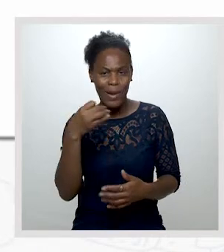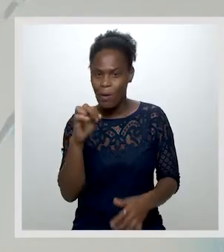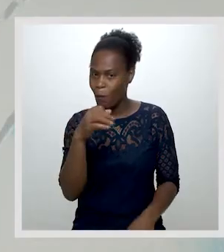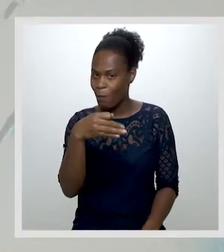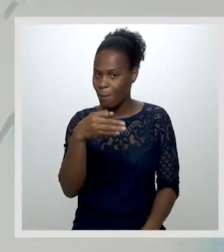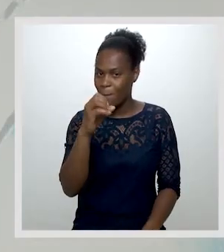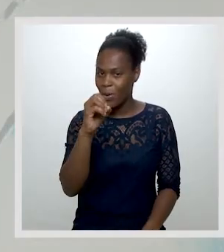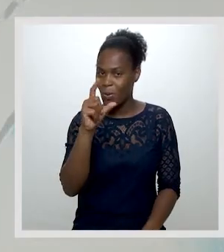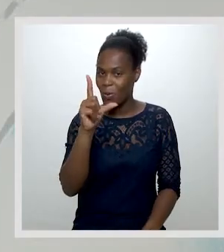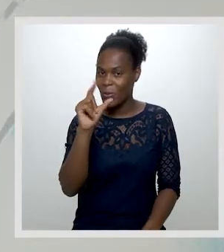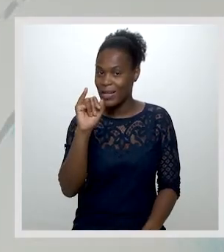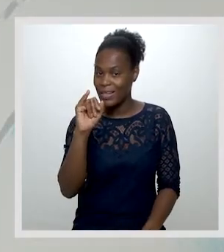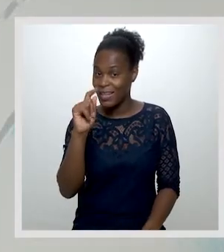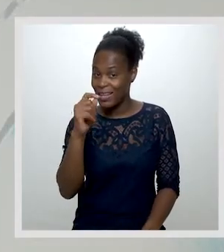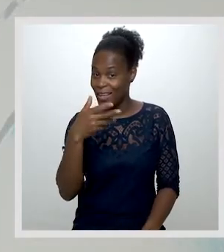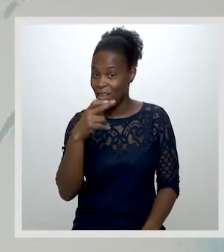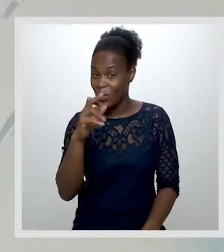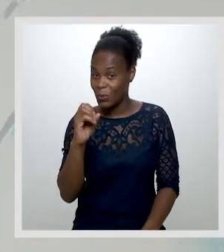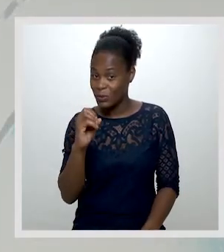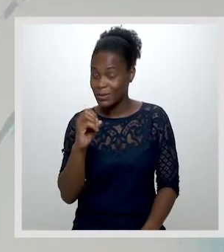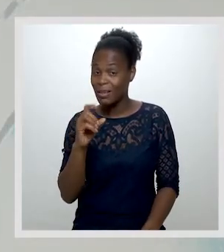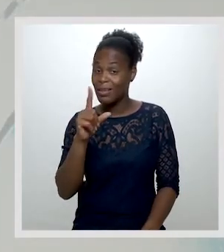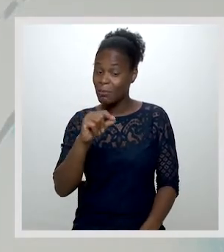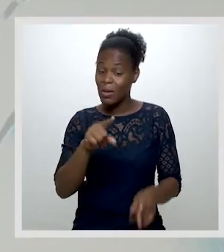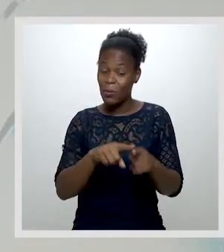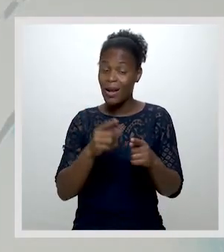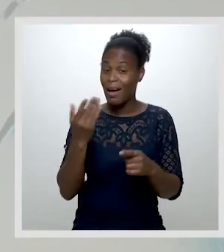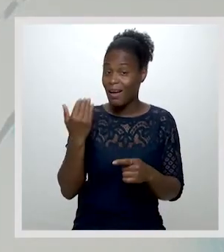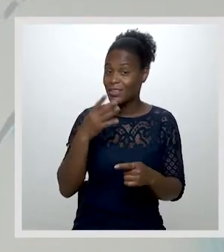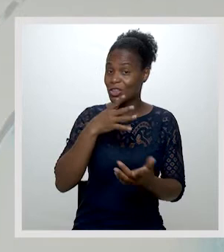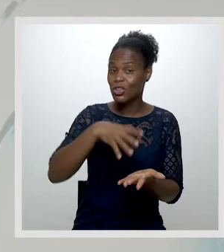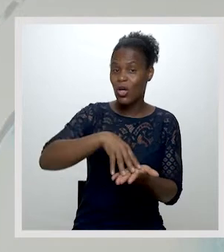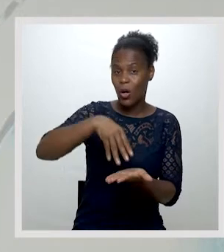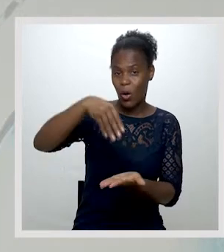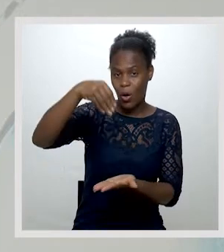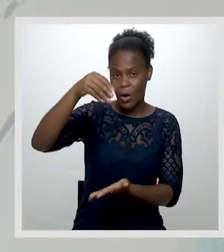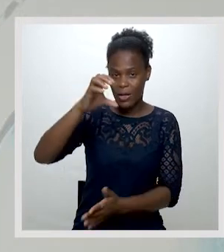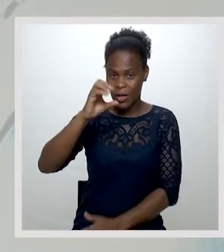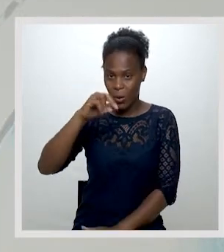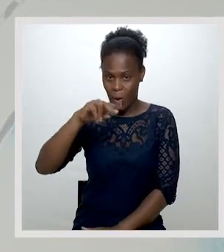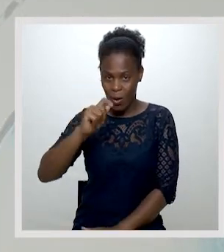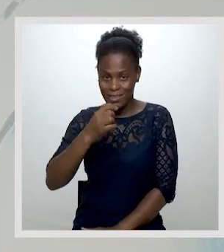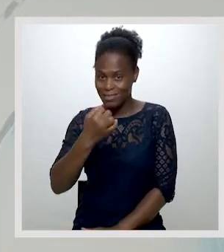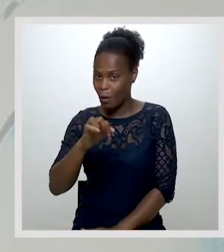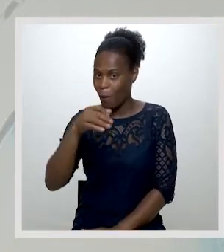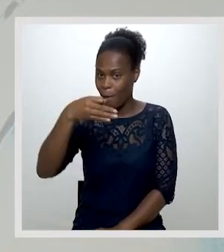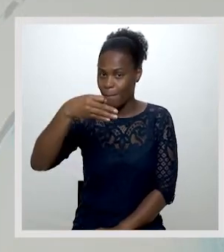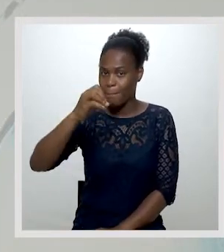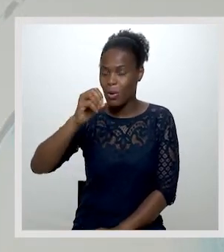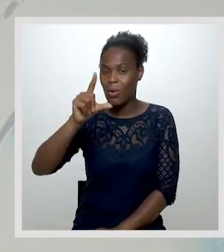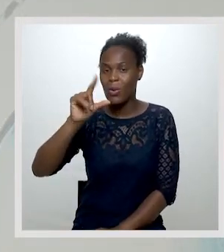Também, tal como o cone, já vimos que é um não poliedro, existem outros sólidos que